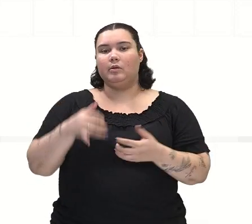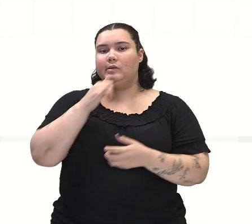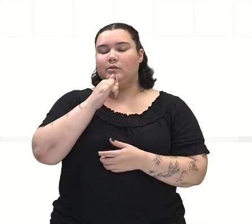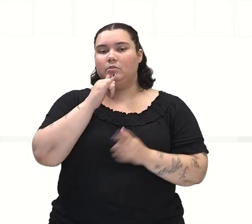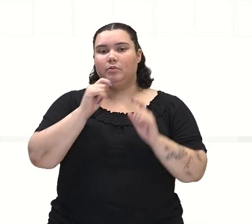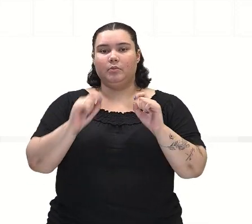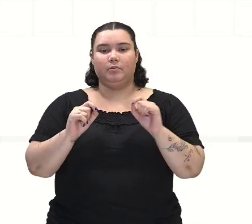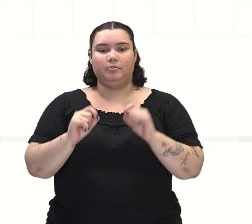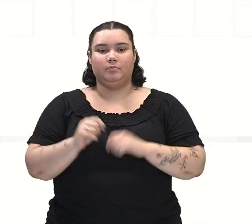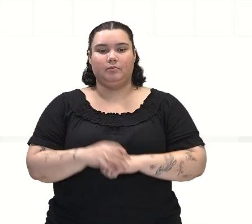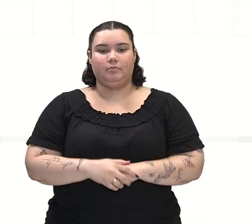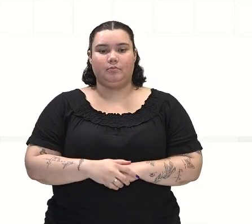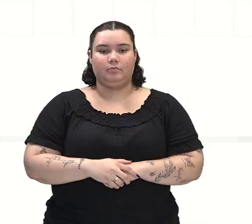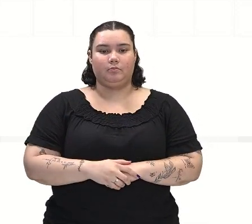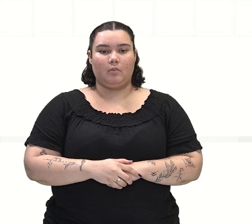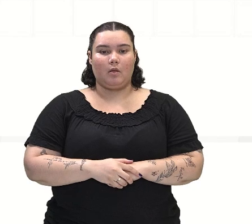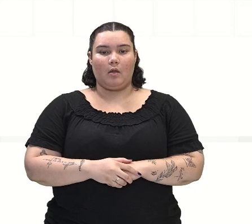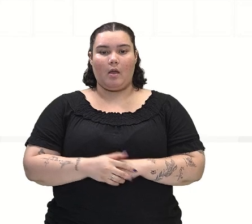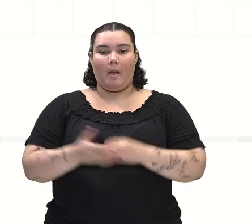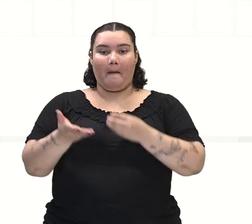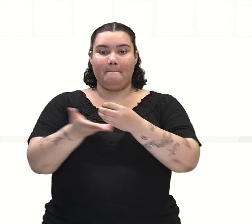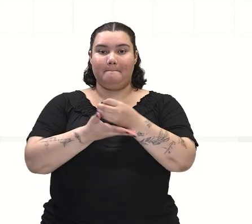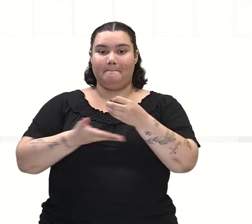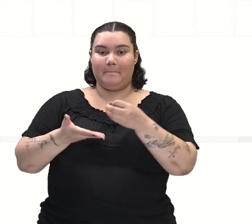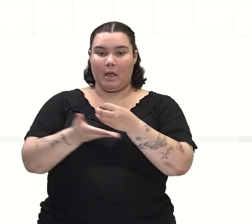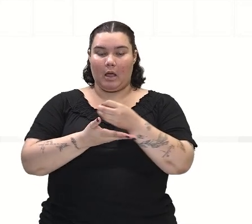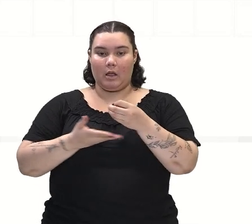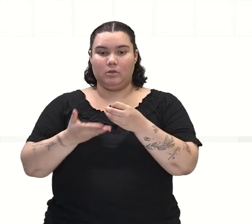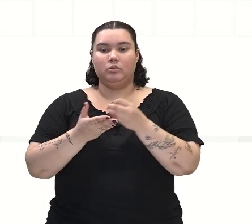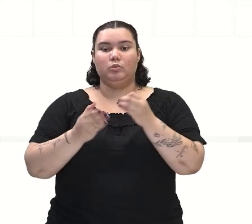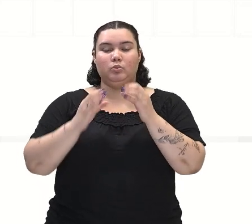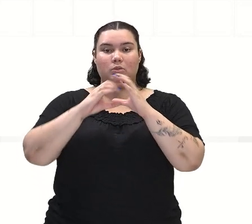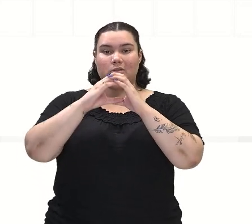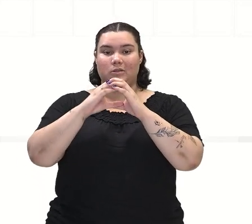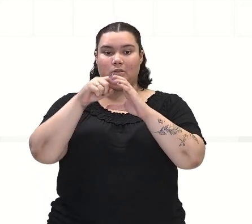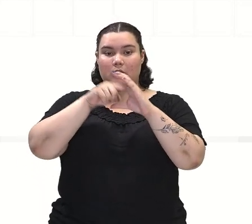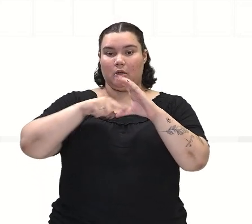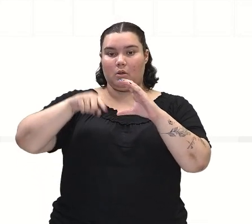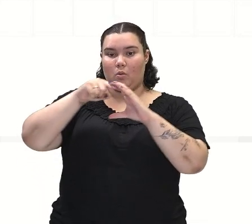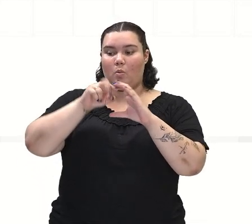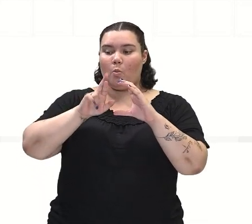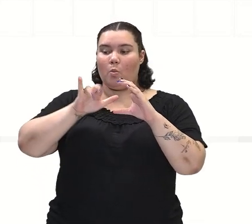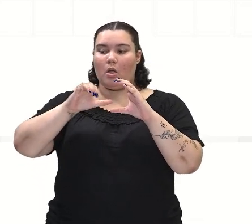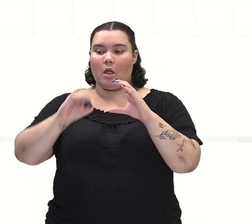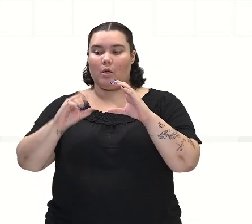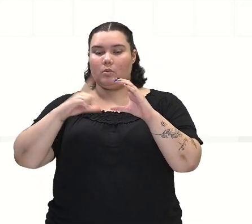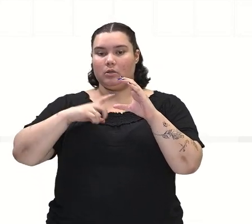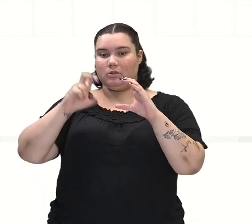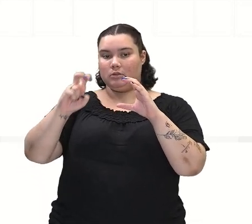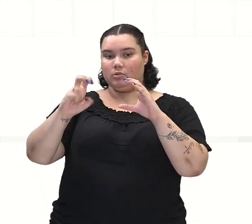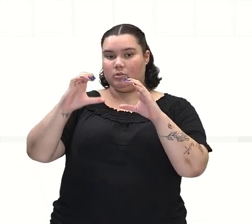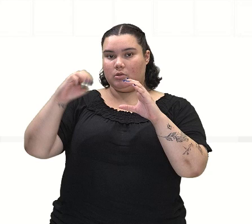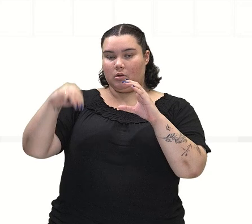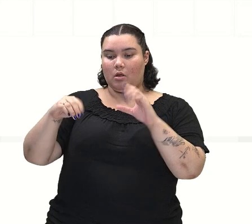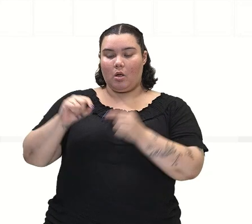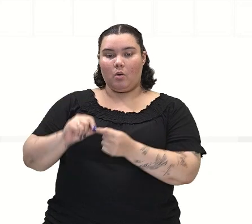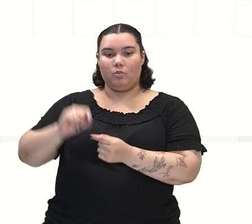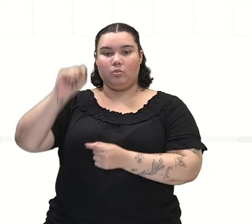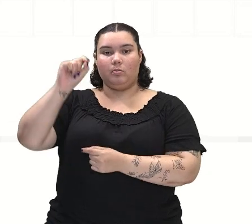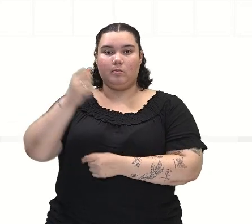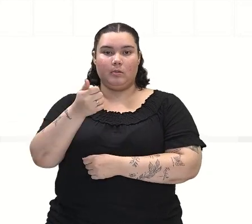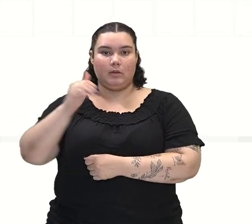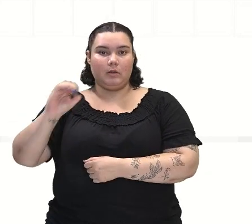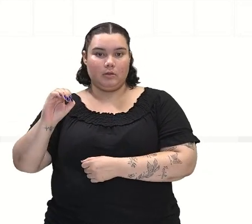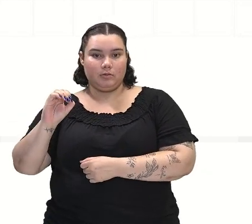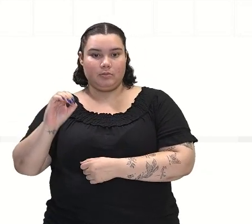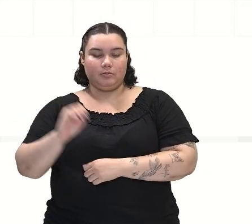sendo a base de um círculo de raio 5 centímetros e a altura 10 centímetros. Então,